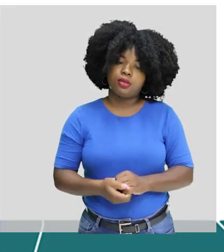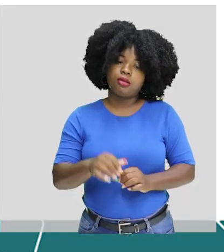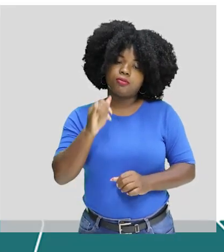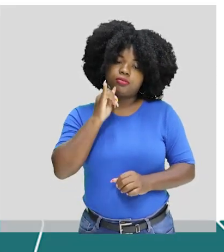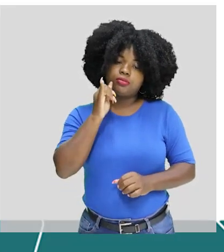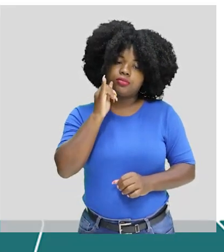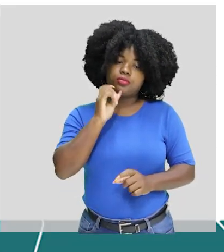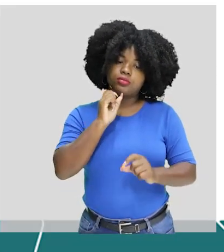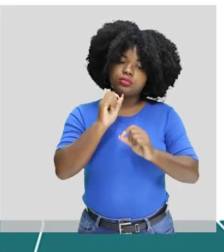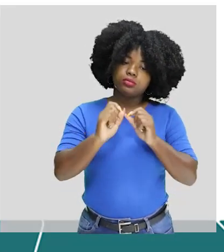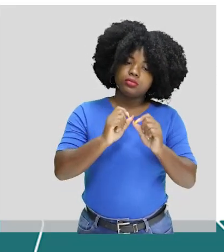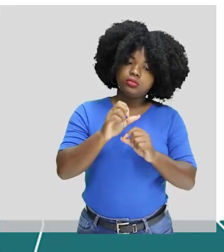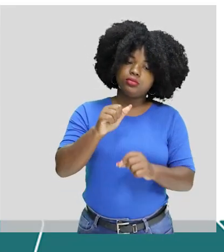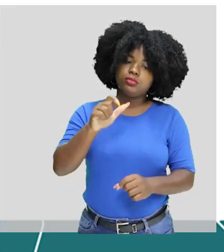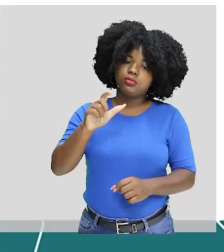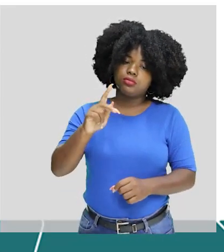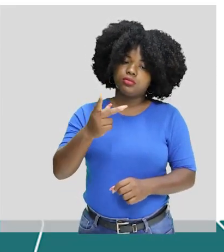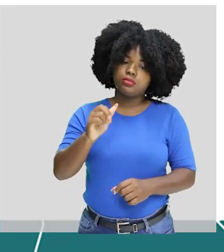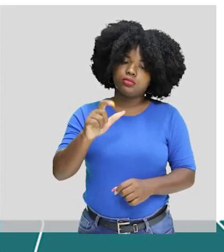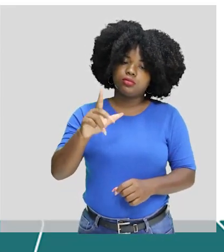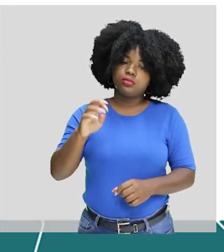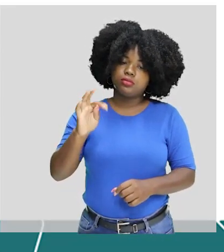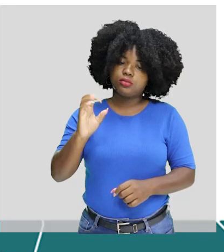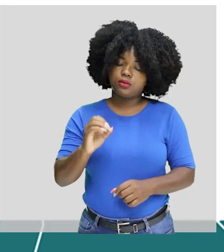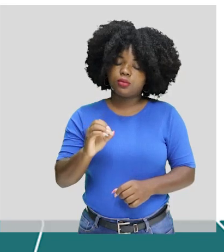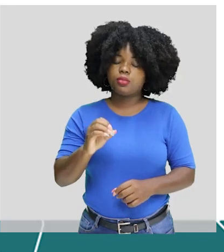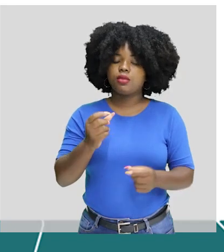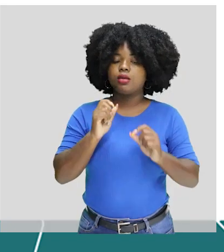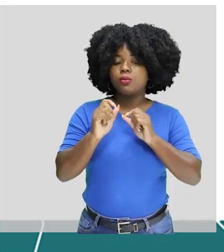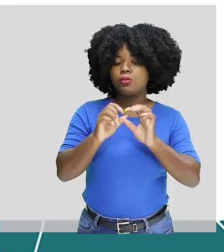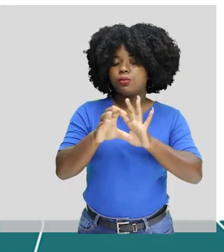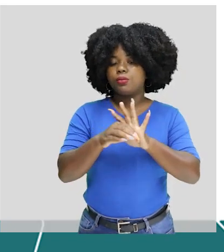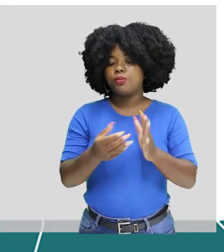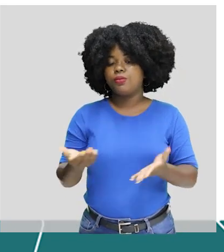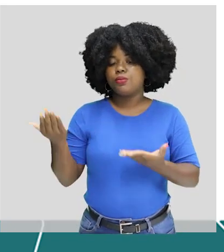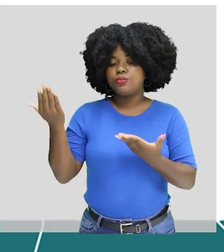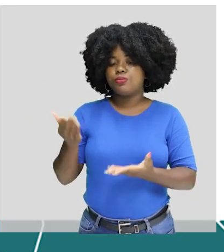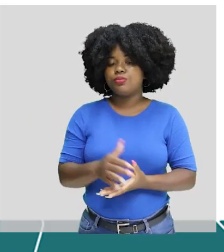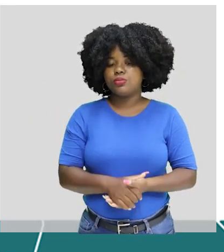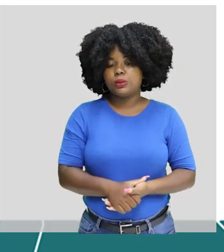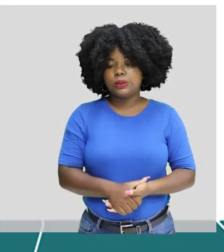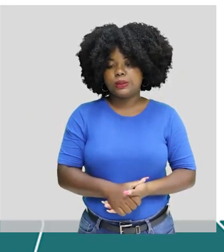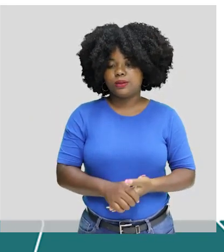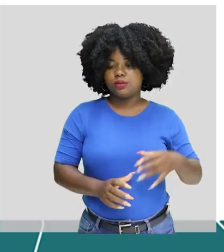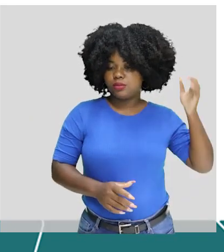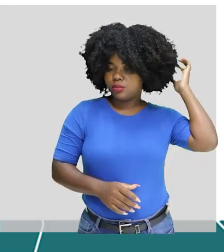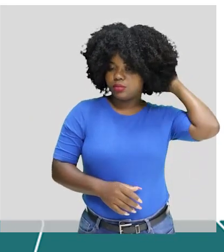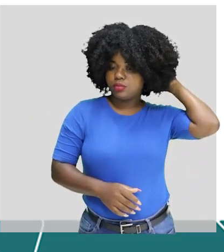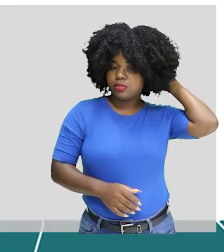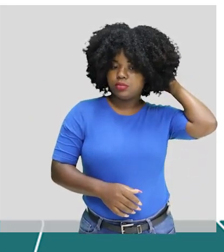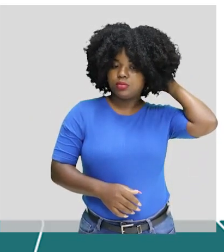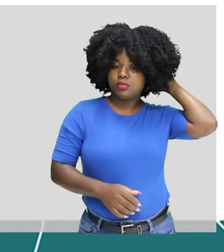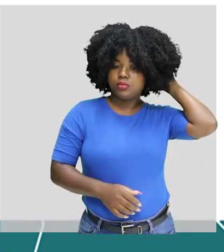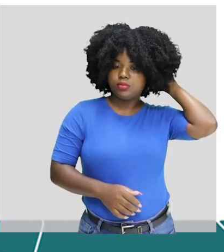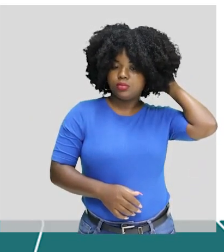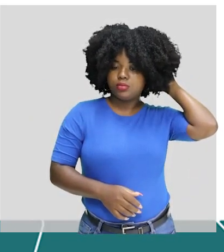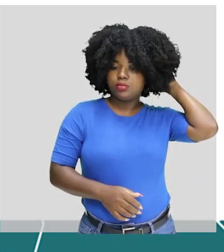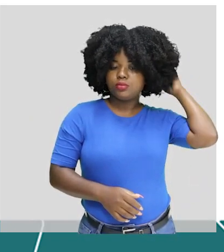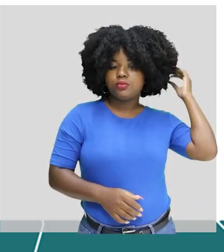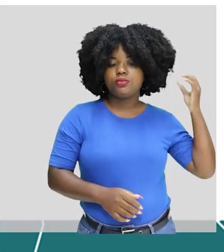exemplo, o que é um aleto orgânico? Turminha, os aletos orgânicos são compostos derivados